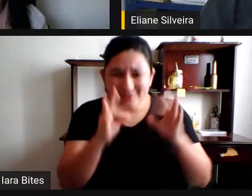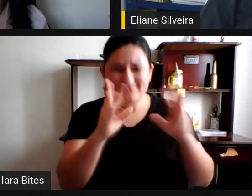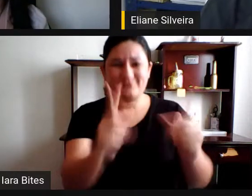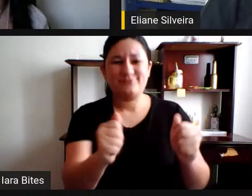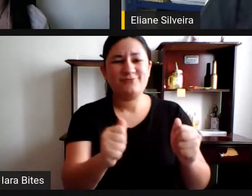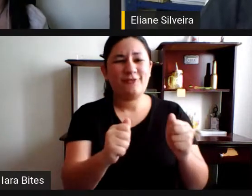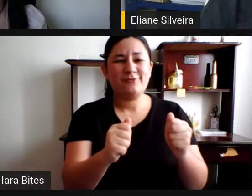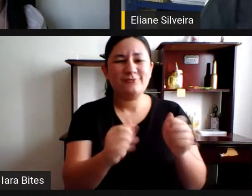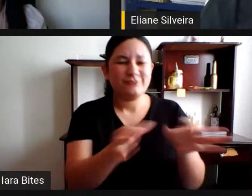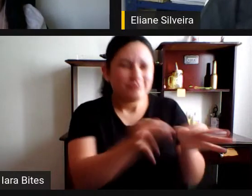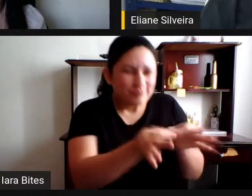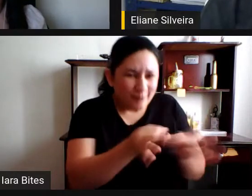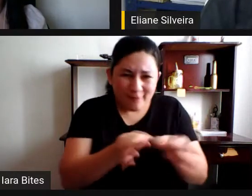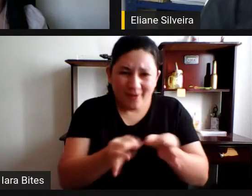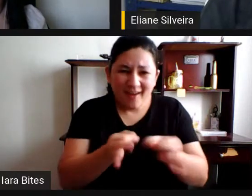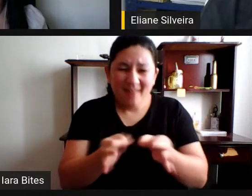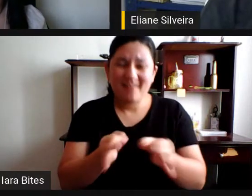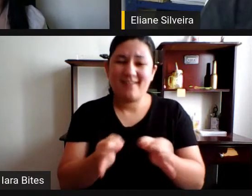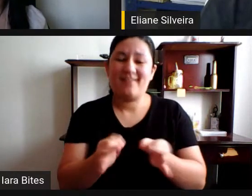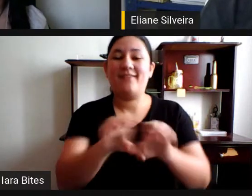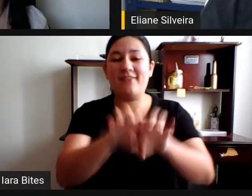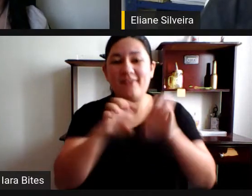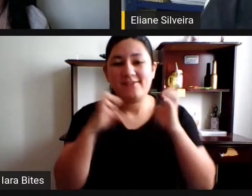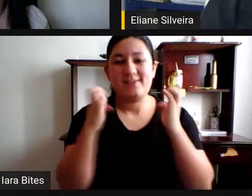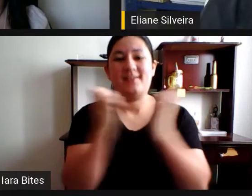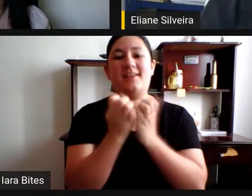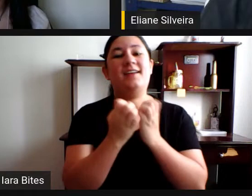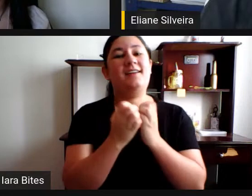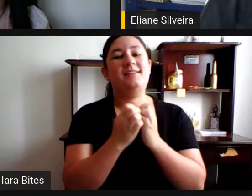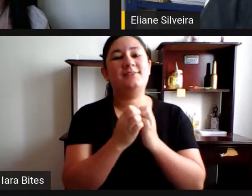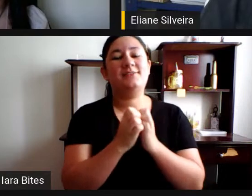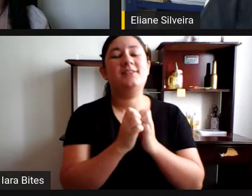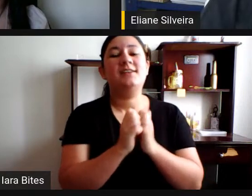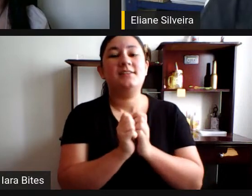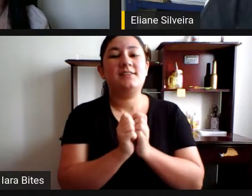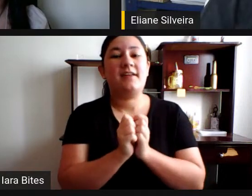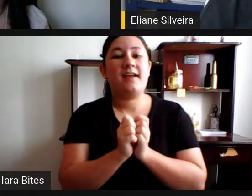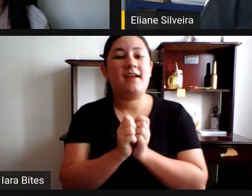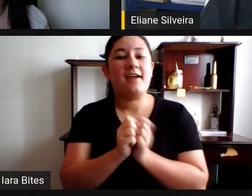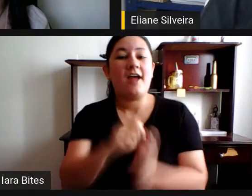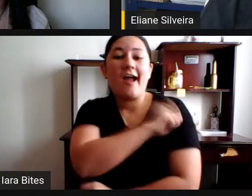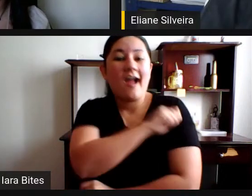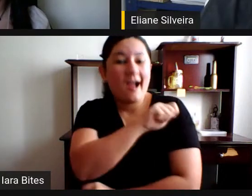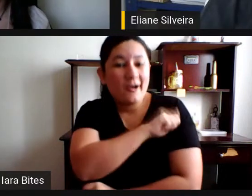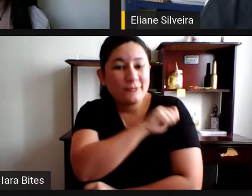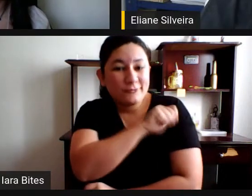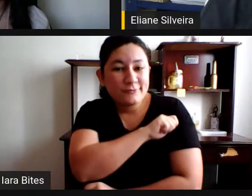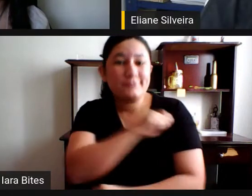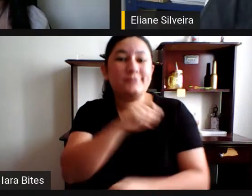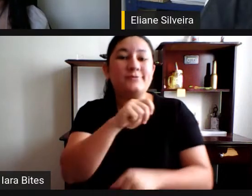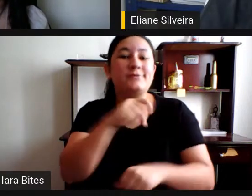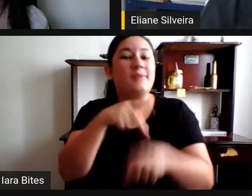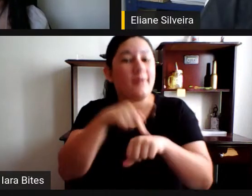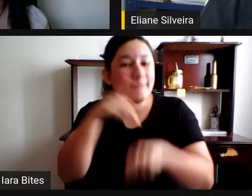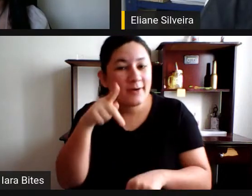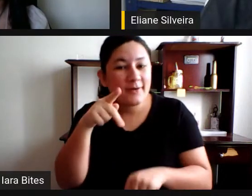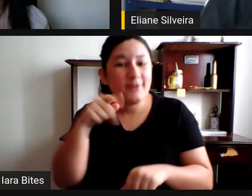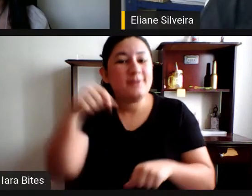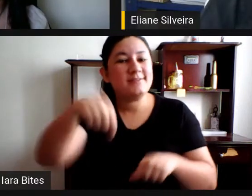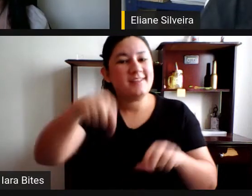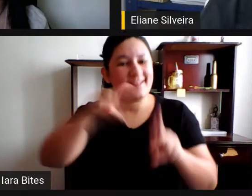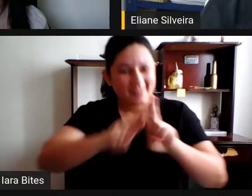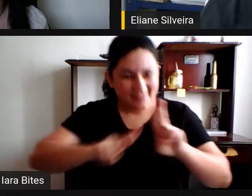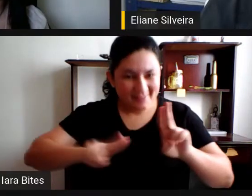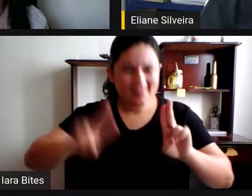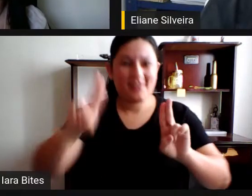pelos alunos do Programa de Pós-Graduação em Estudos Linguísticos, da Universidade Federal, em que eu tenho o prazer de